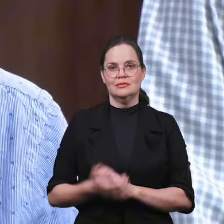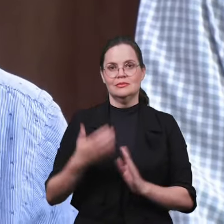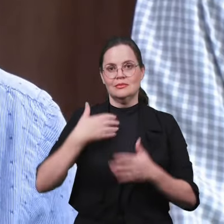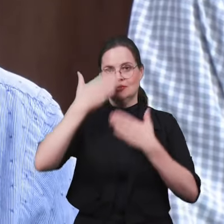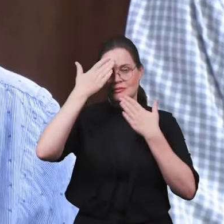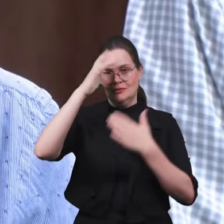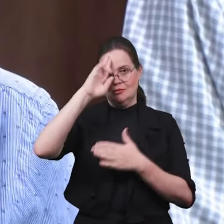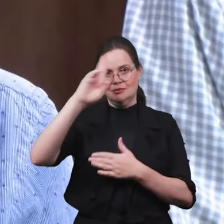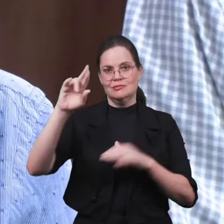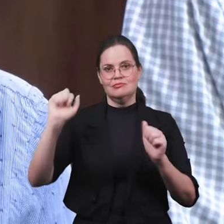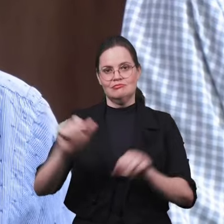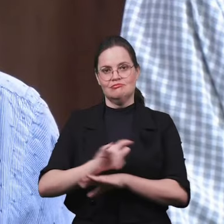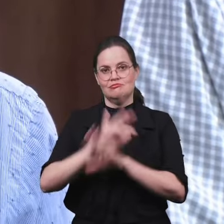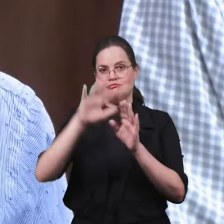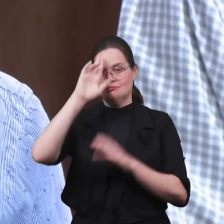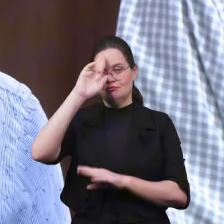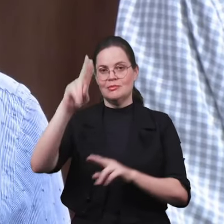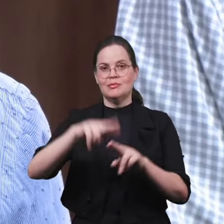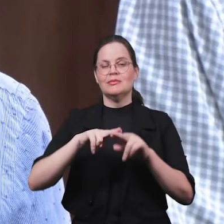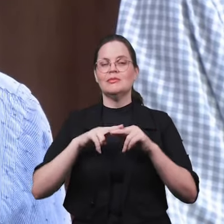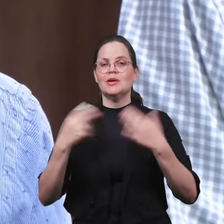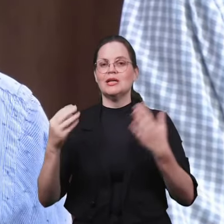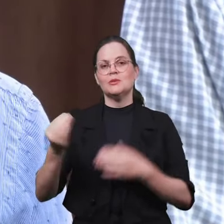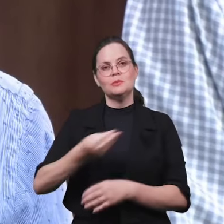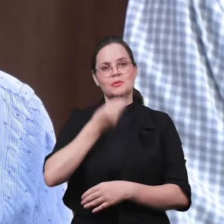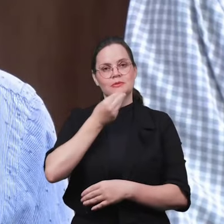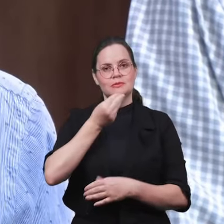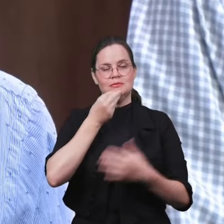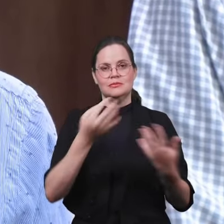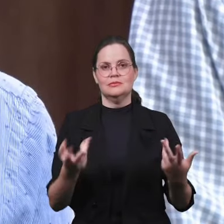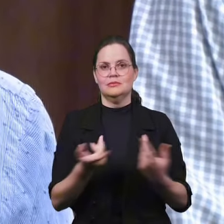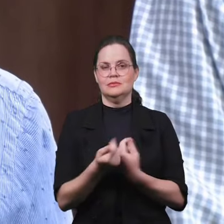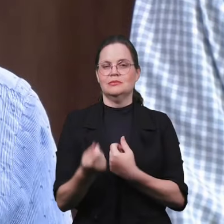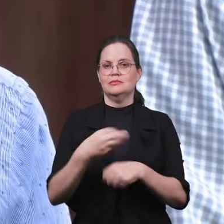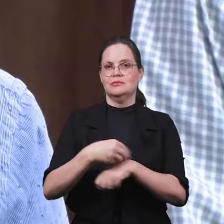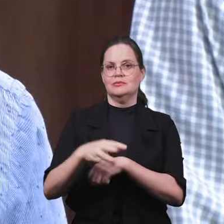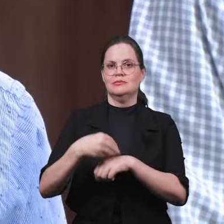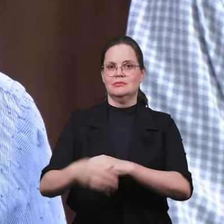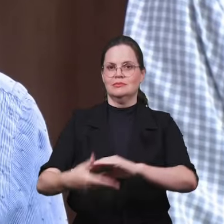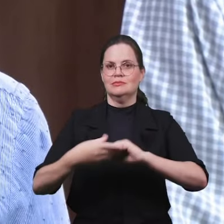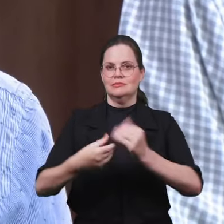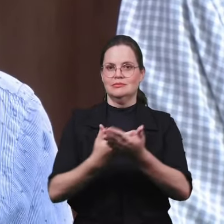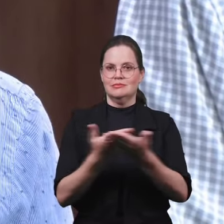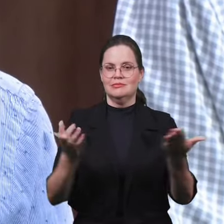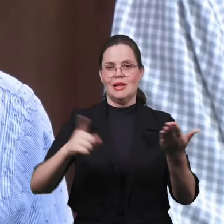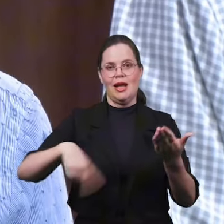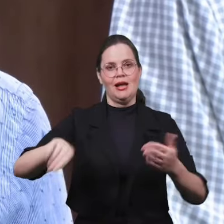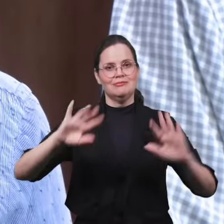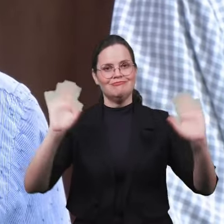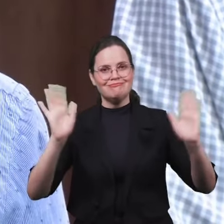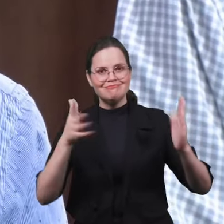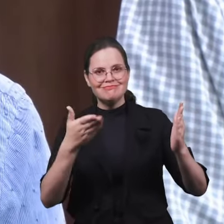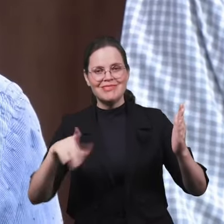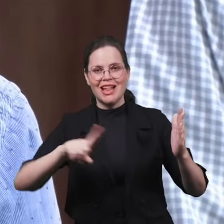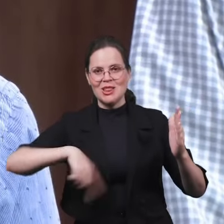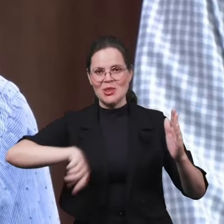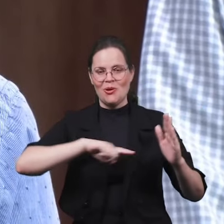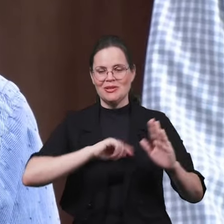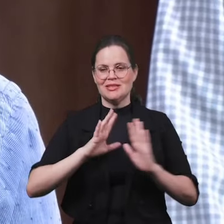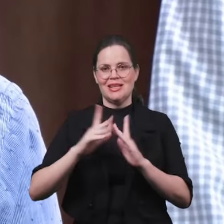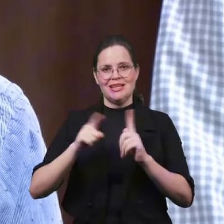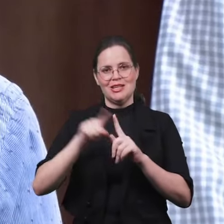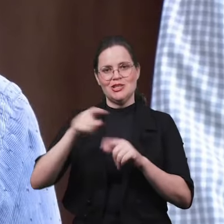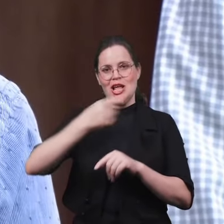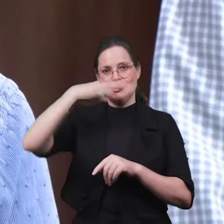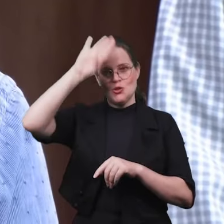gracias al Señor por esta oportunidad que Glorificamos ao Senhor por essa oportunidade de transmitir essa saudação da minha parte, da parte da